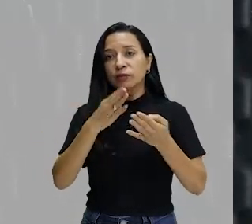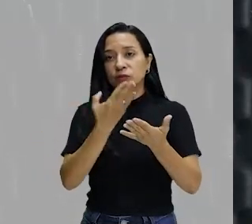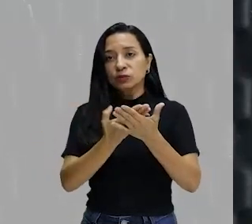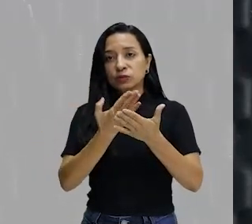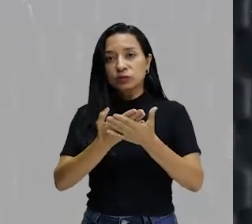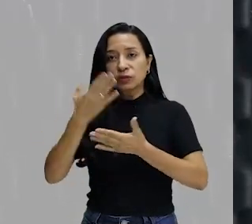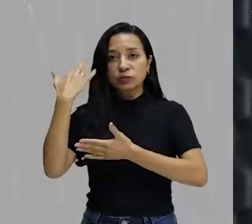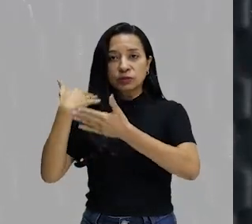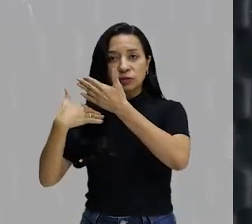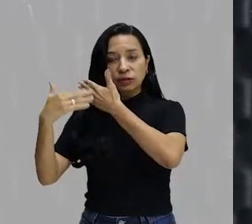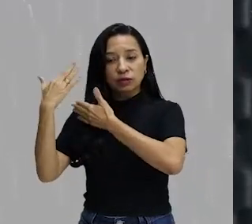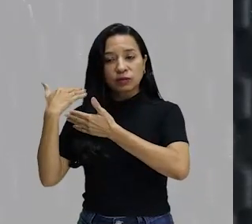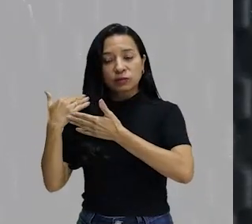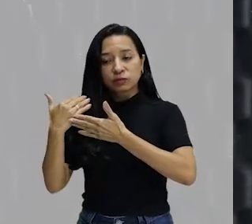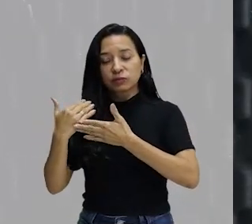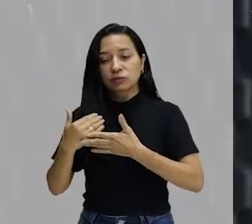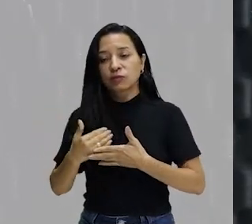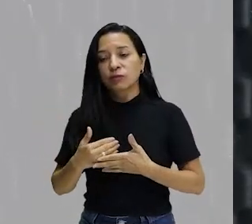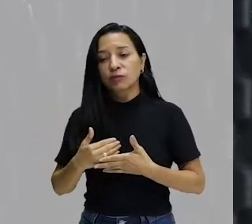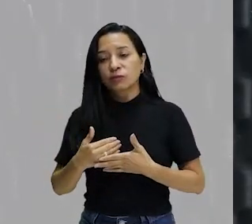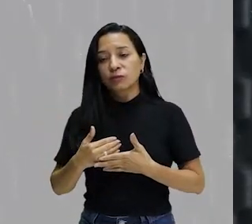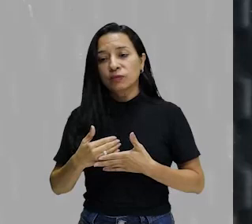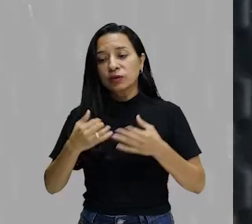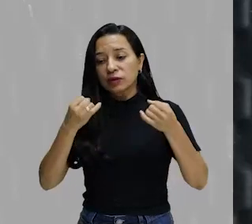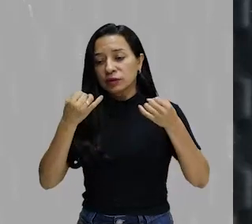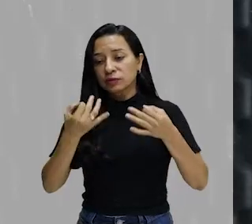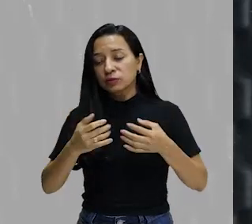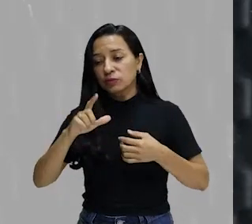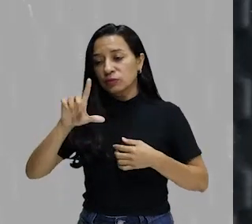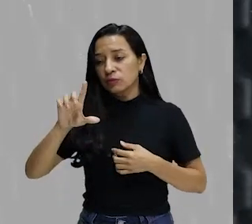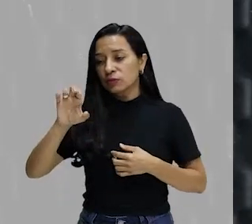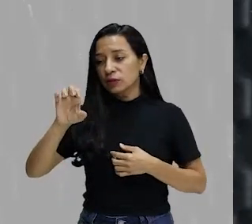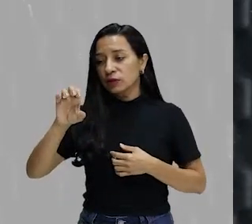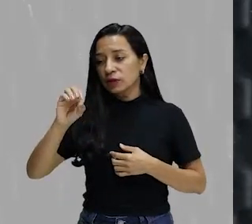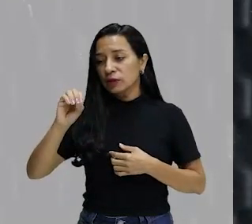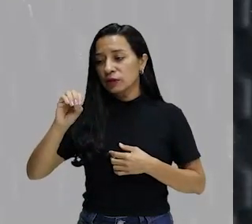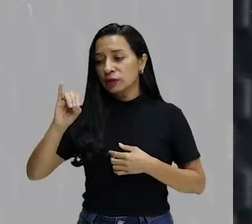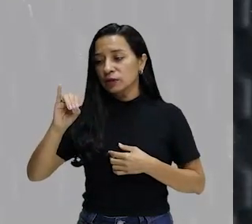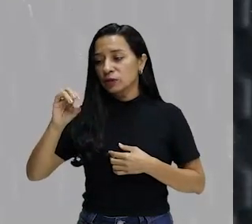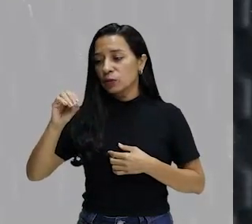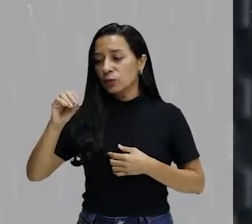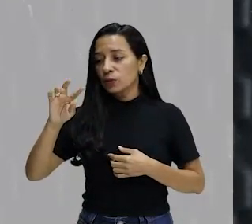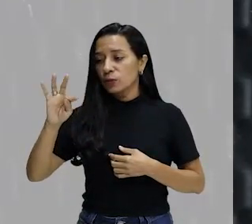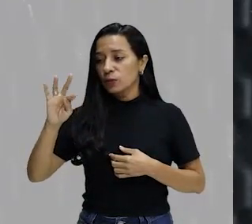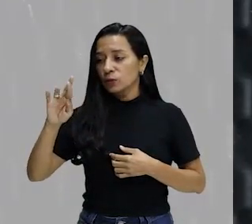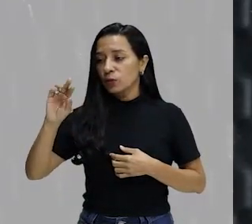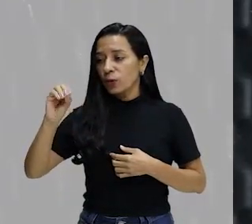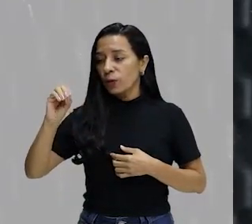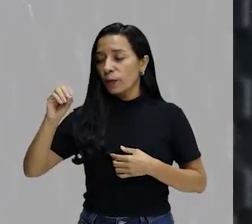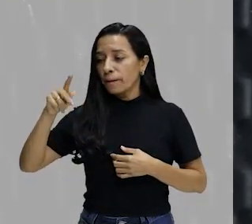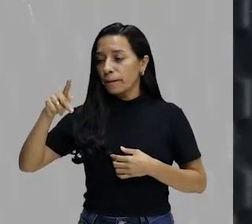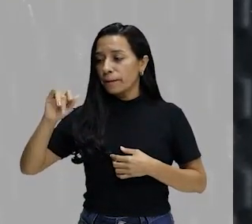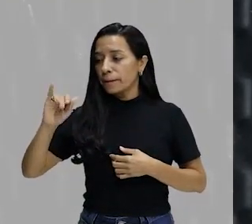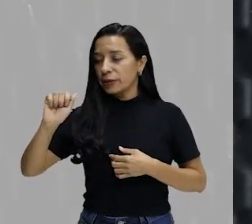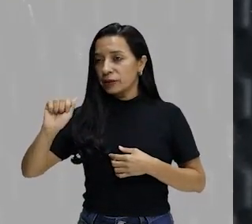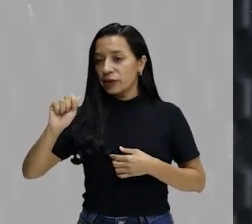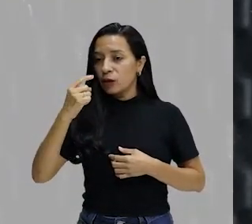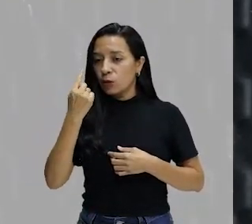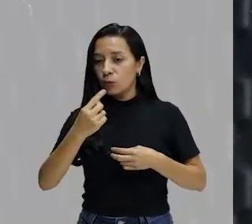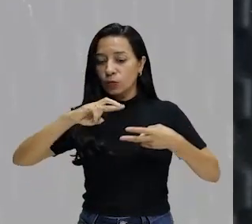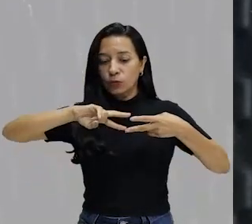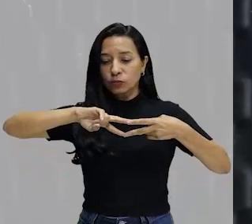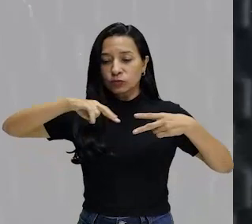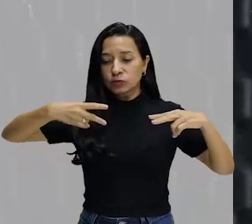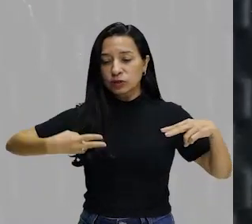gente falou sobre pleiotropia, certo? Em que um gene pode gerar